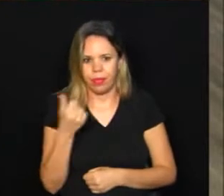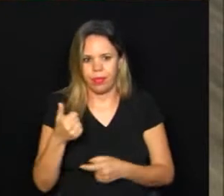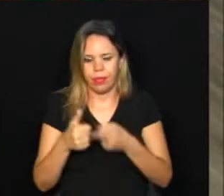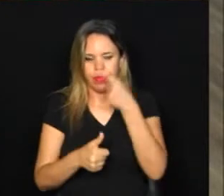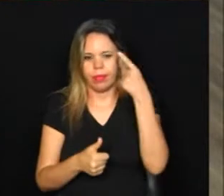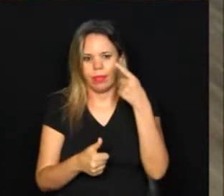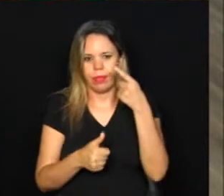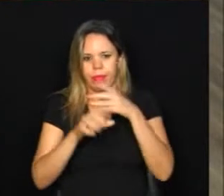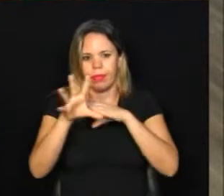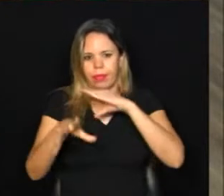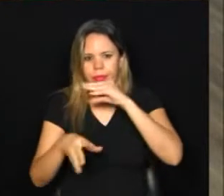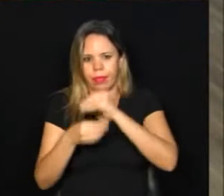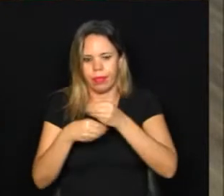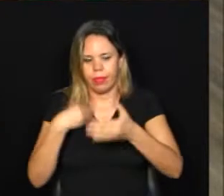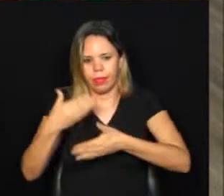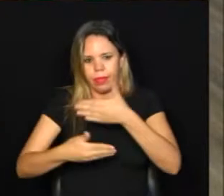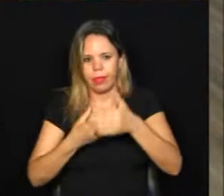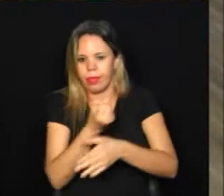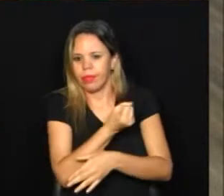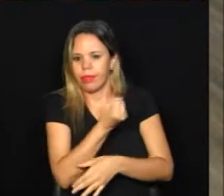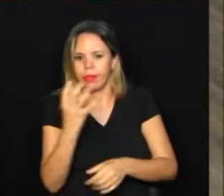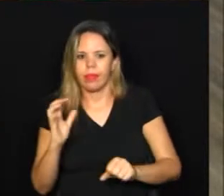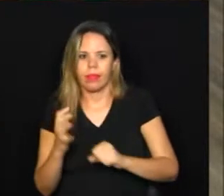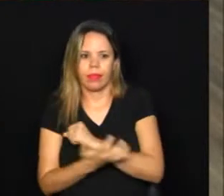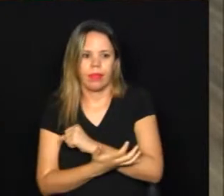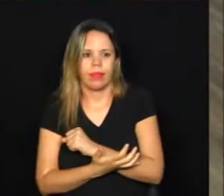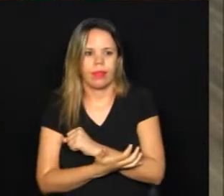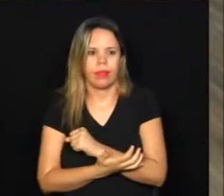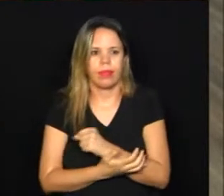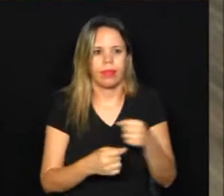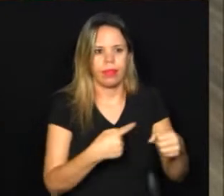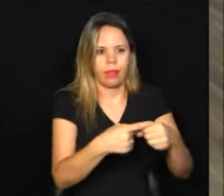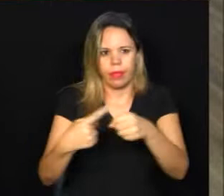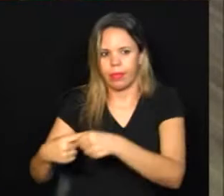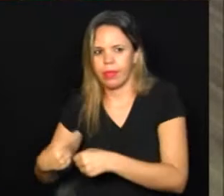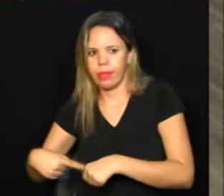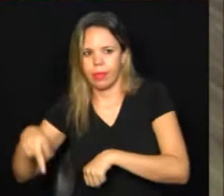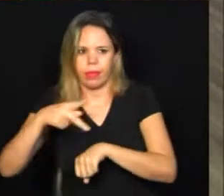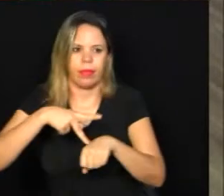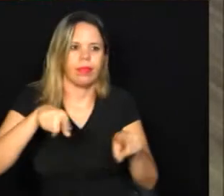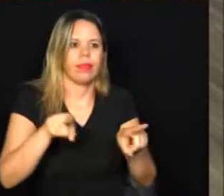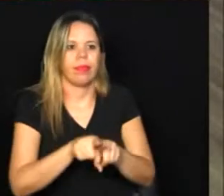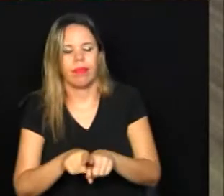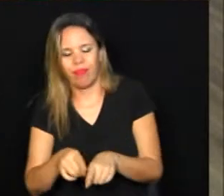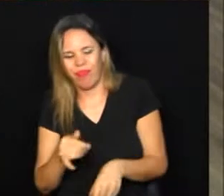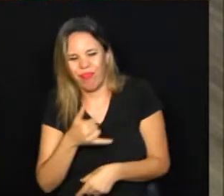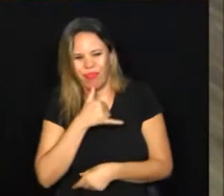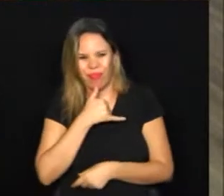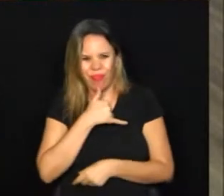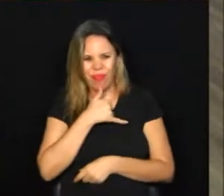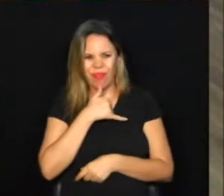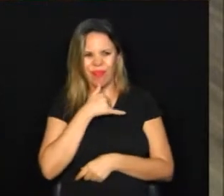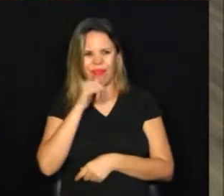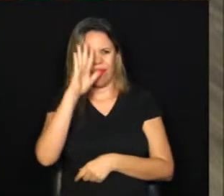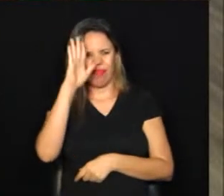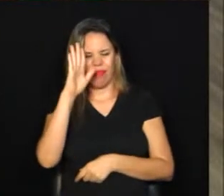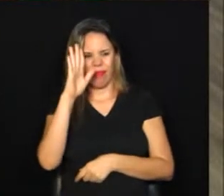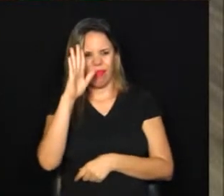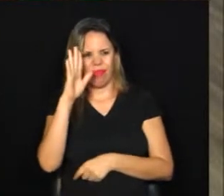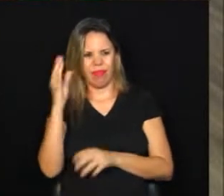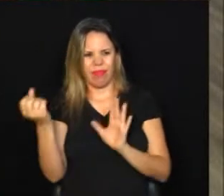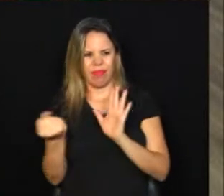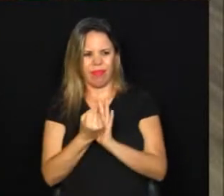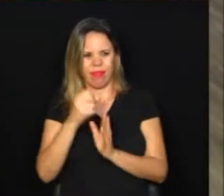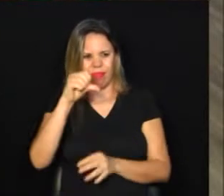aquela atualização diária dos casos da Covid-19 no nosso país. Infelizmente, já passamos da marca